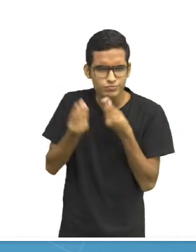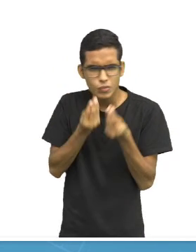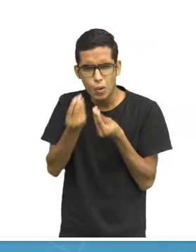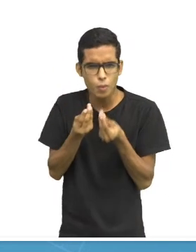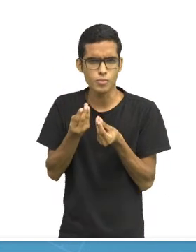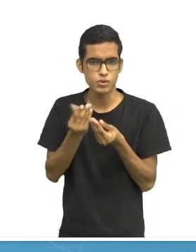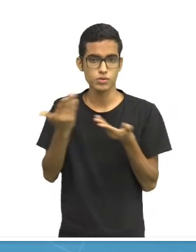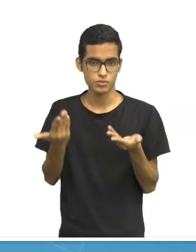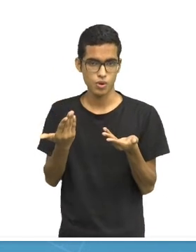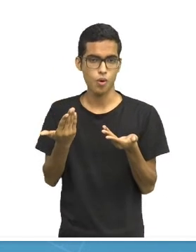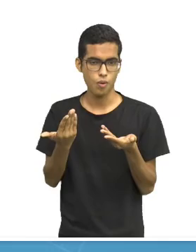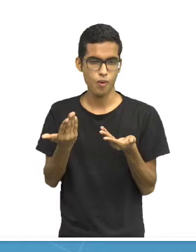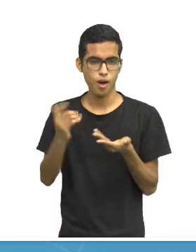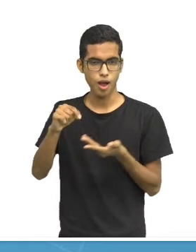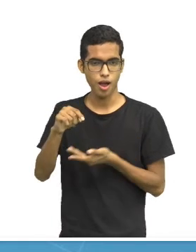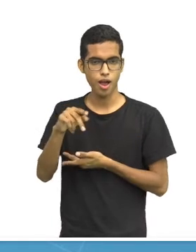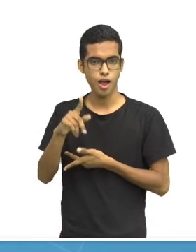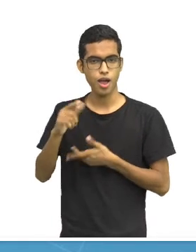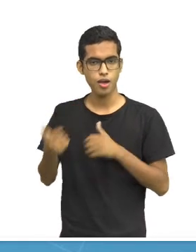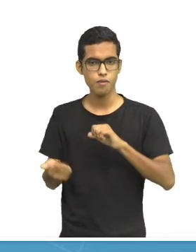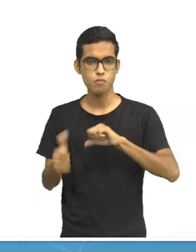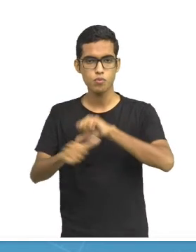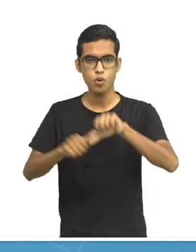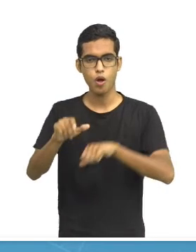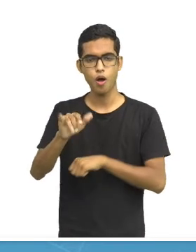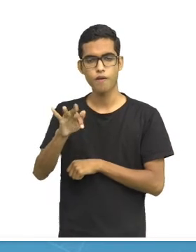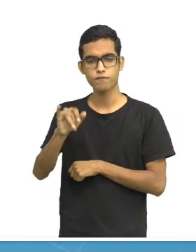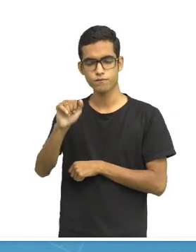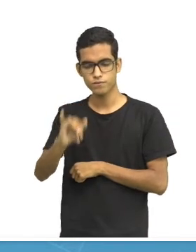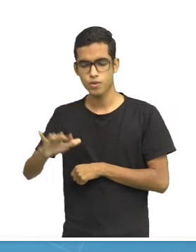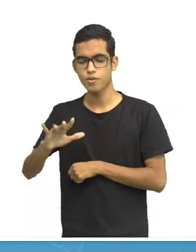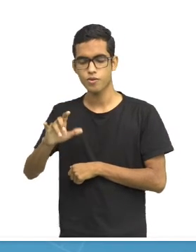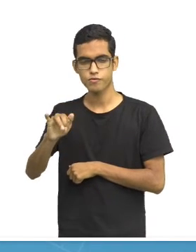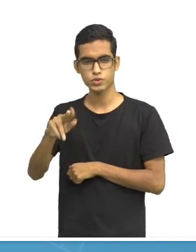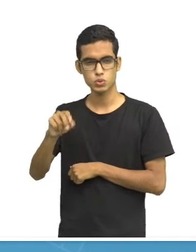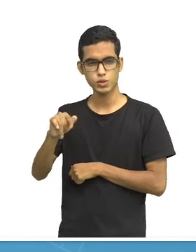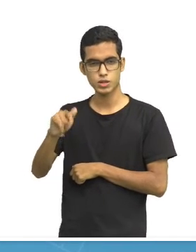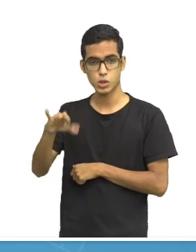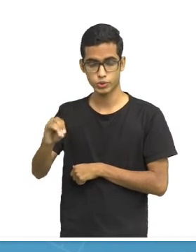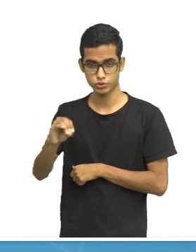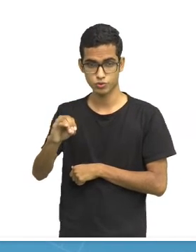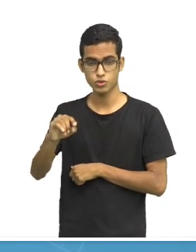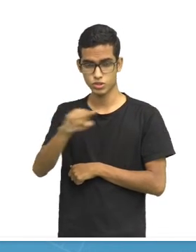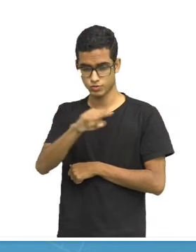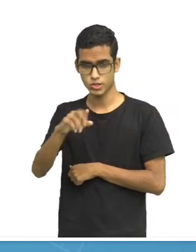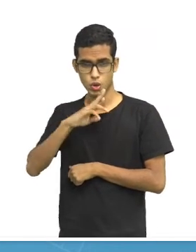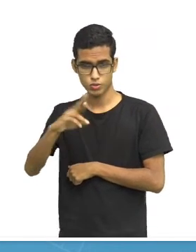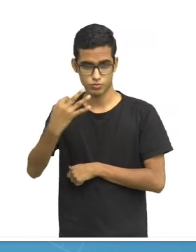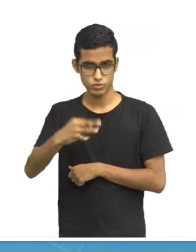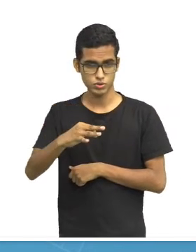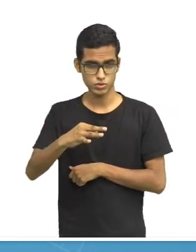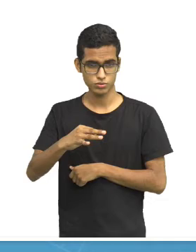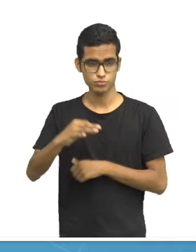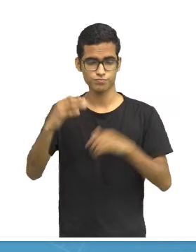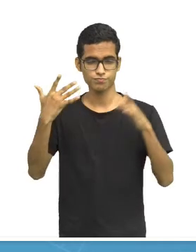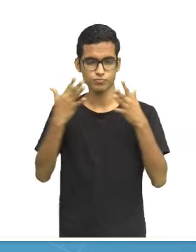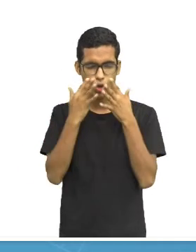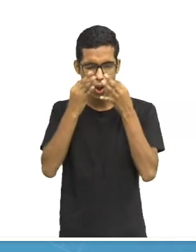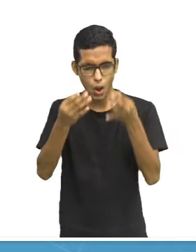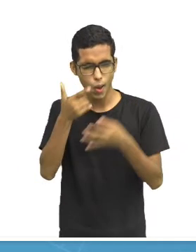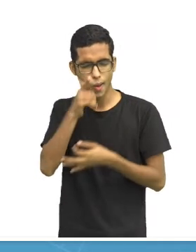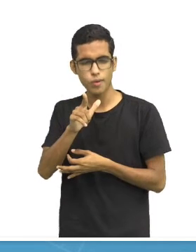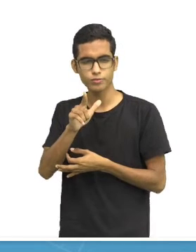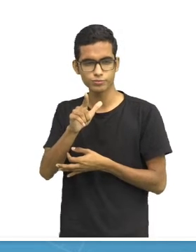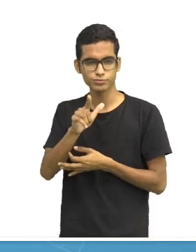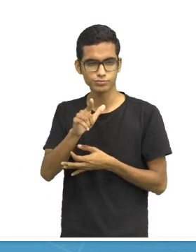no retorno ao figuratismo. Então, quem respondeu corretamente, parabéns para vocês, vocês estão prestando atenção, ou